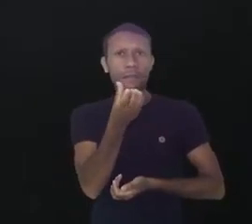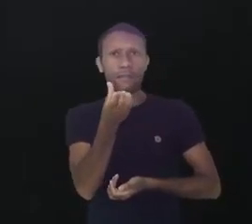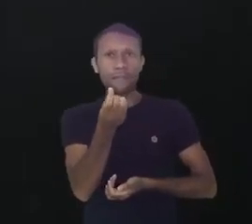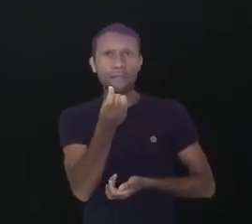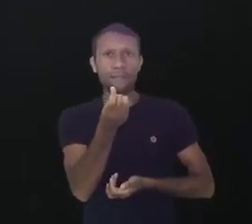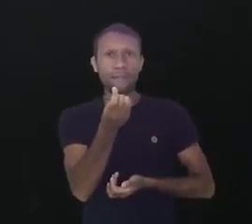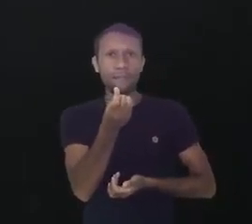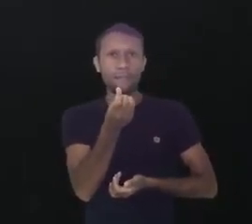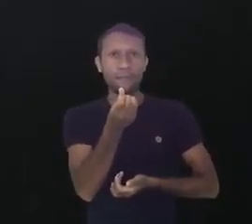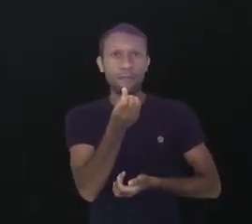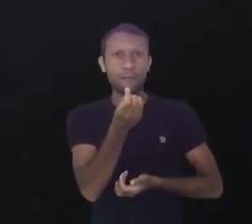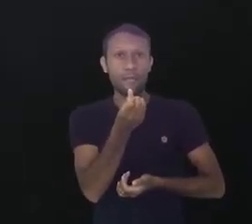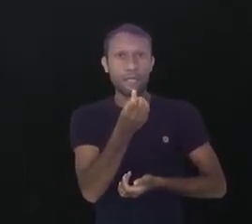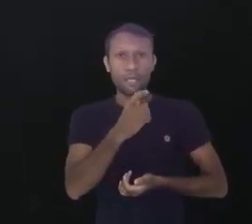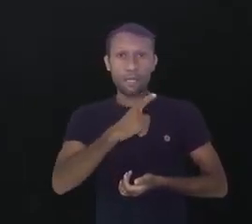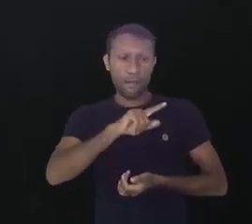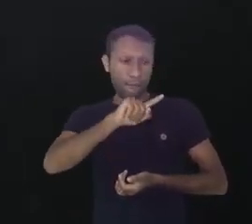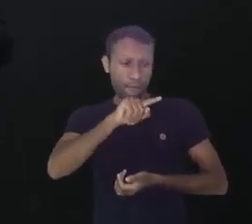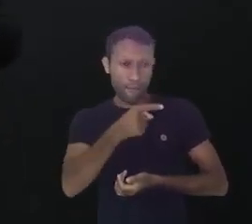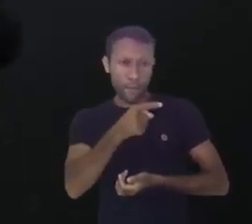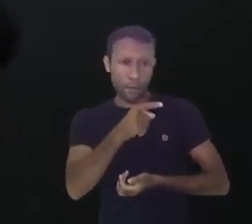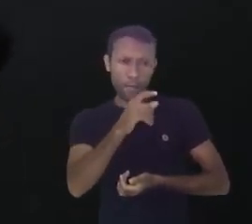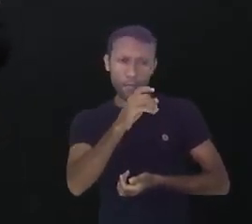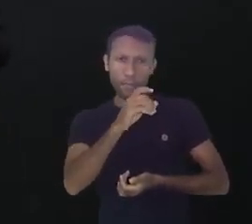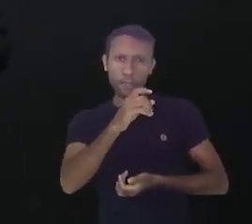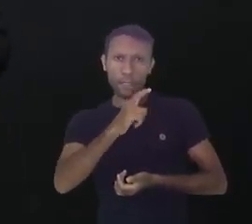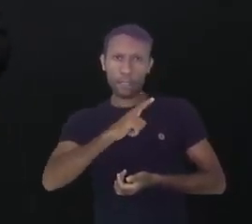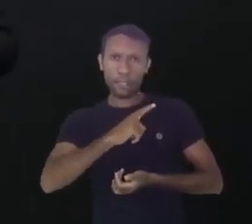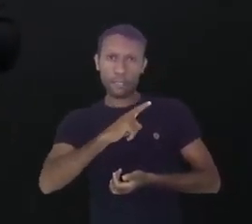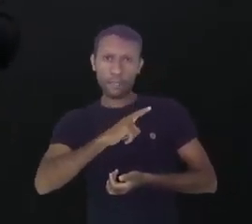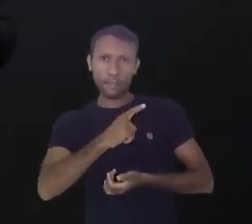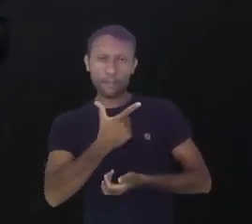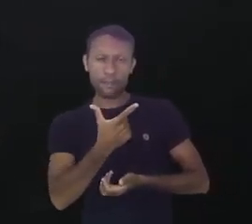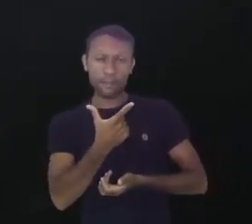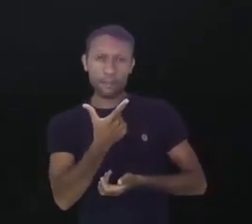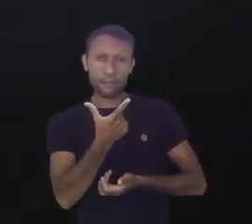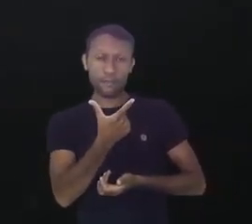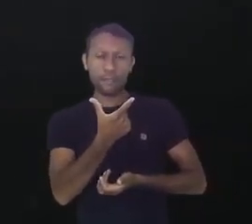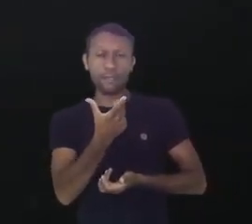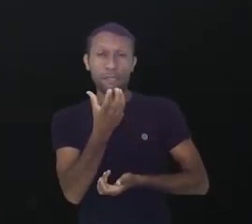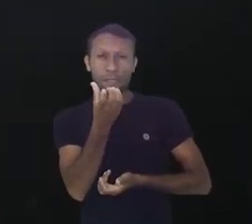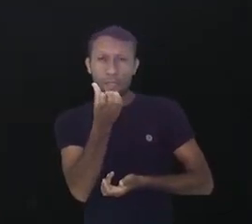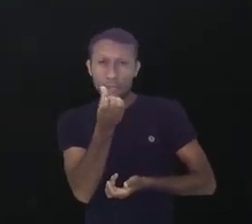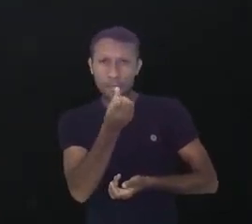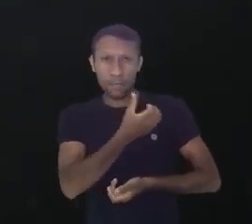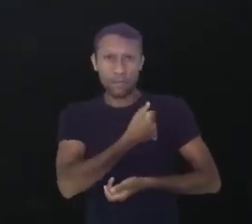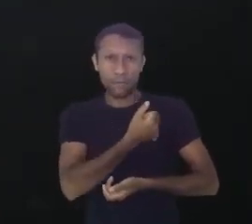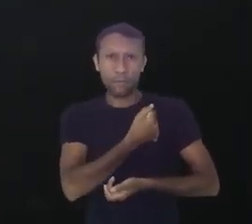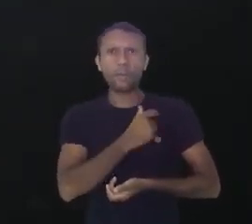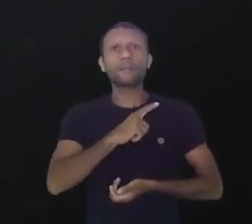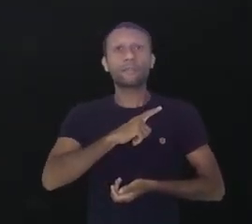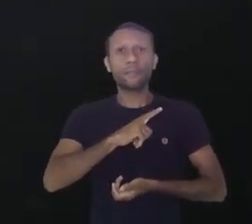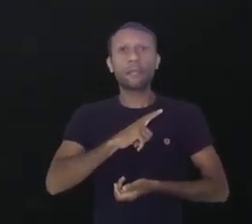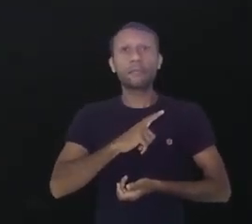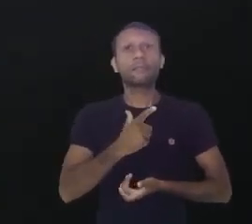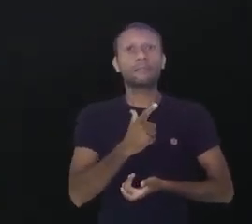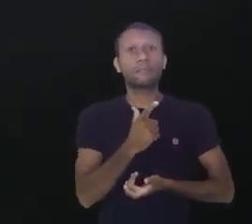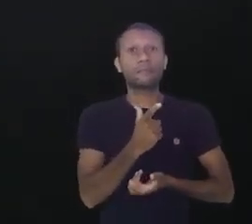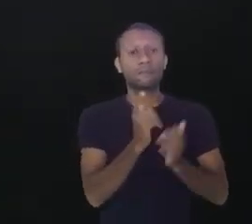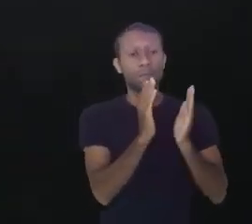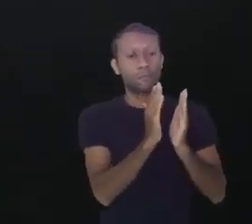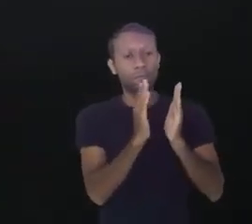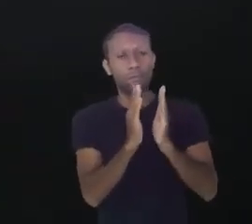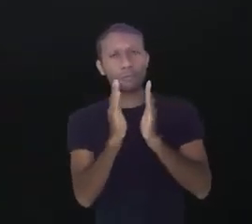aqui após a vírgula 6 algarismos, automaticamente nós dizemos que esse número possui